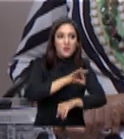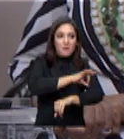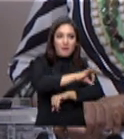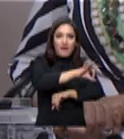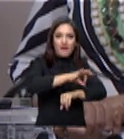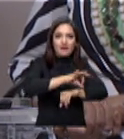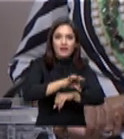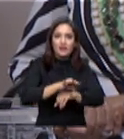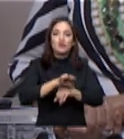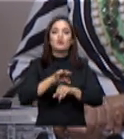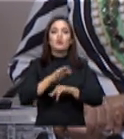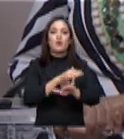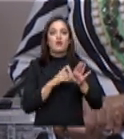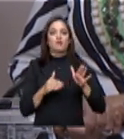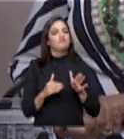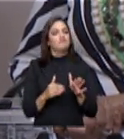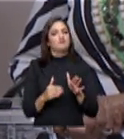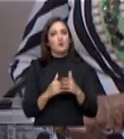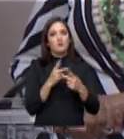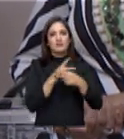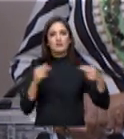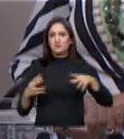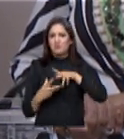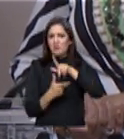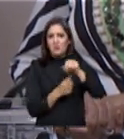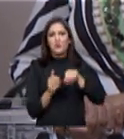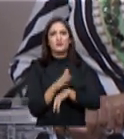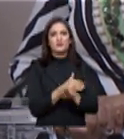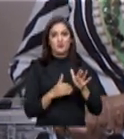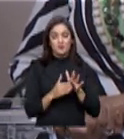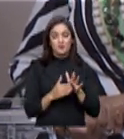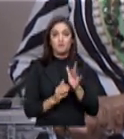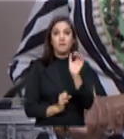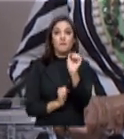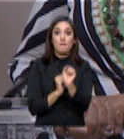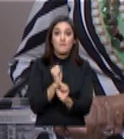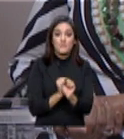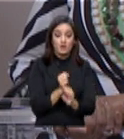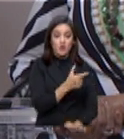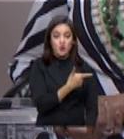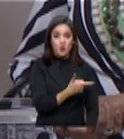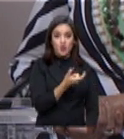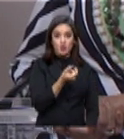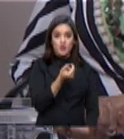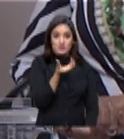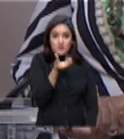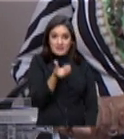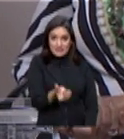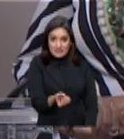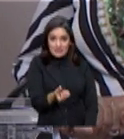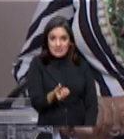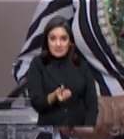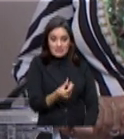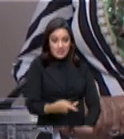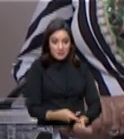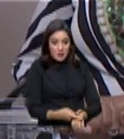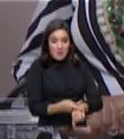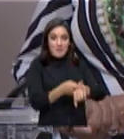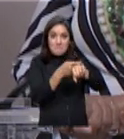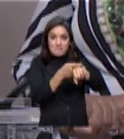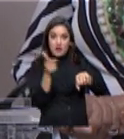arquitetura e para o urbanismo em nível mundial. Em 2006, ganhou o prêmio